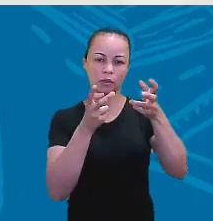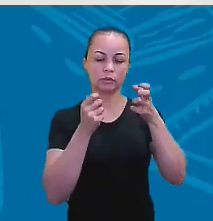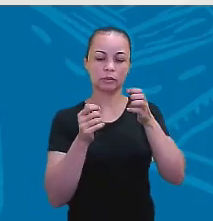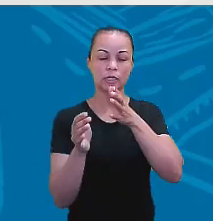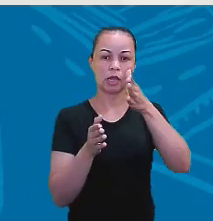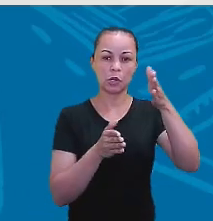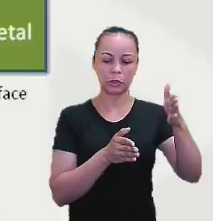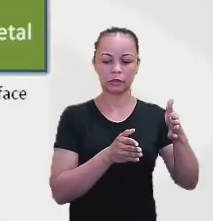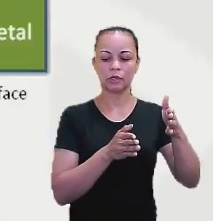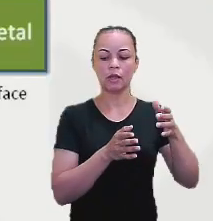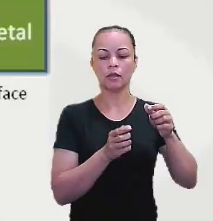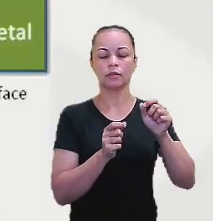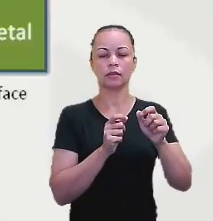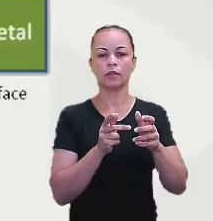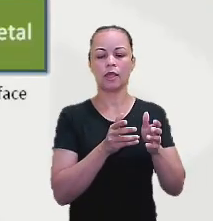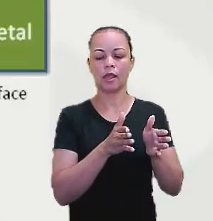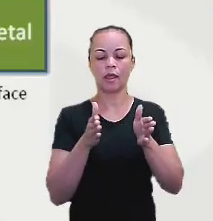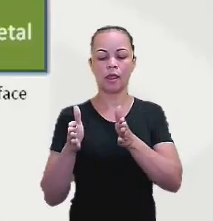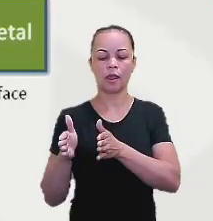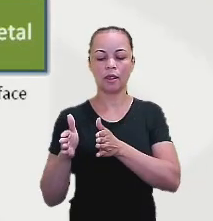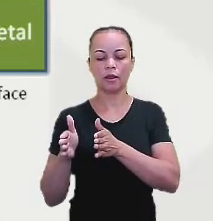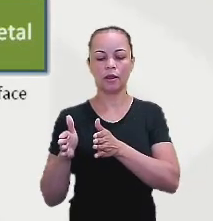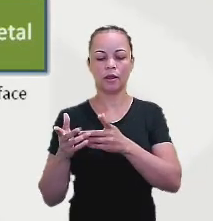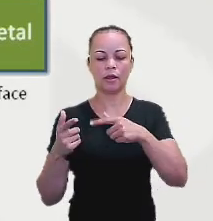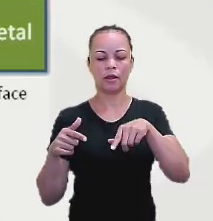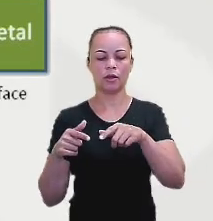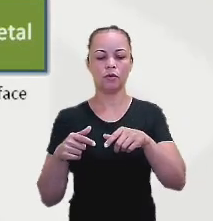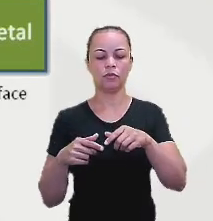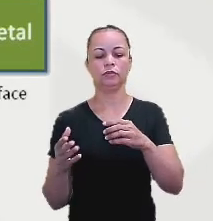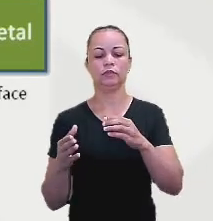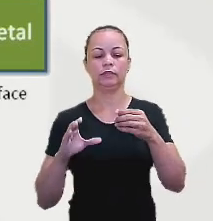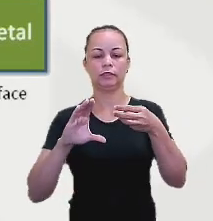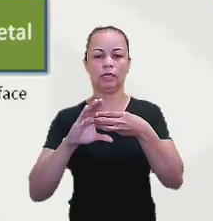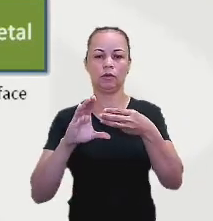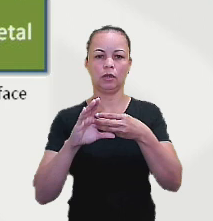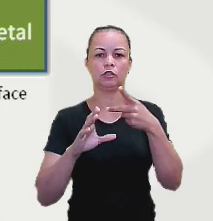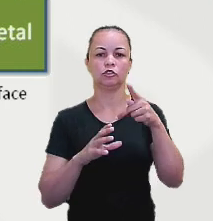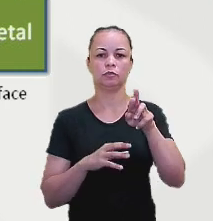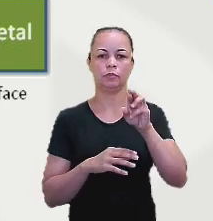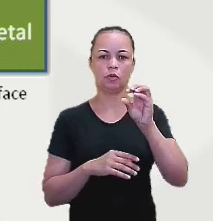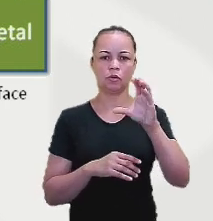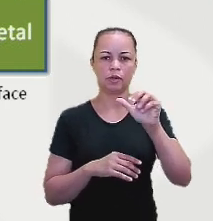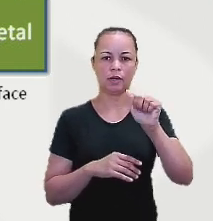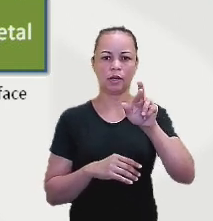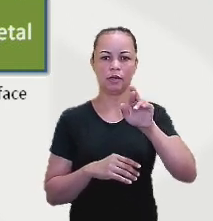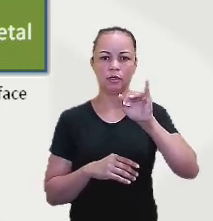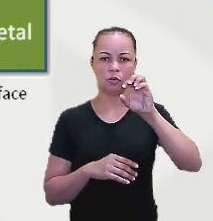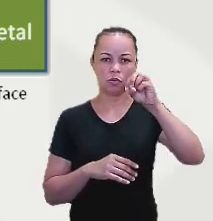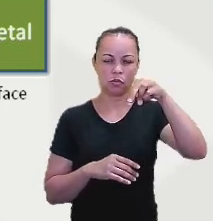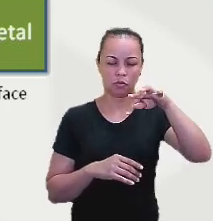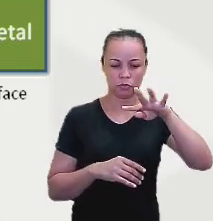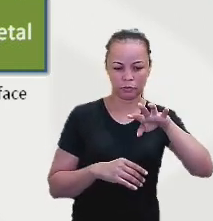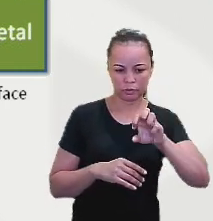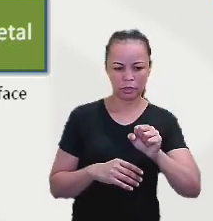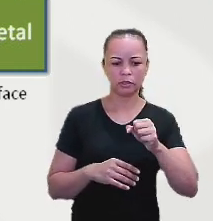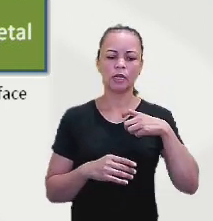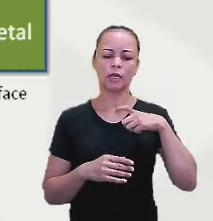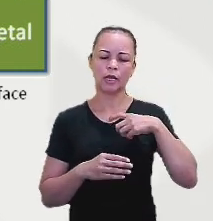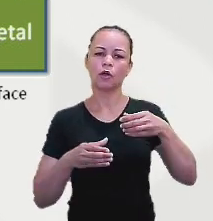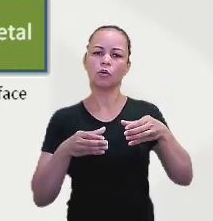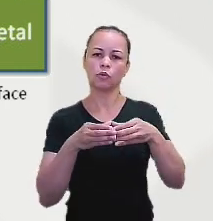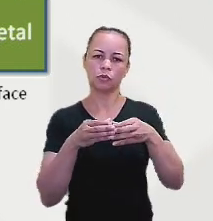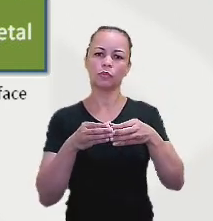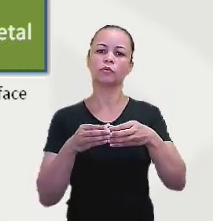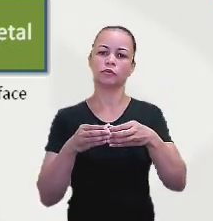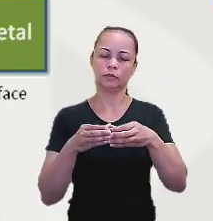células procariontes, né? Que constituem os seres procariontes, né? Sempre são unicelulares, é importante a gente chamar a atenção. Constitui